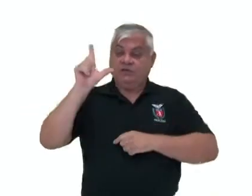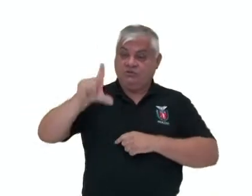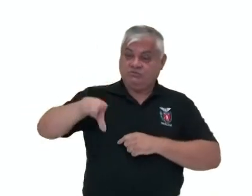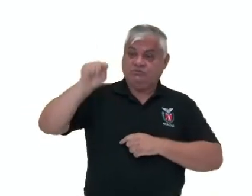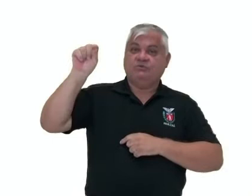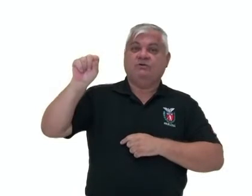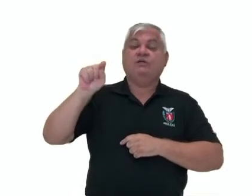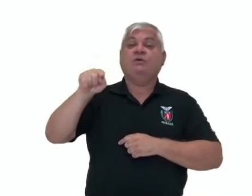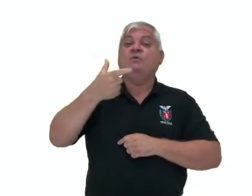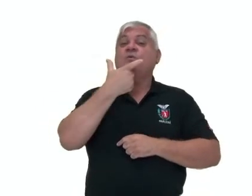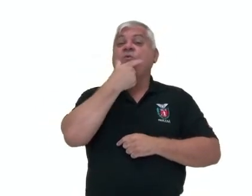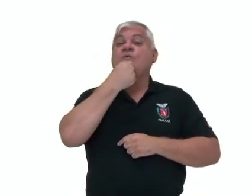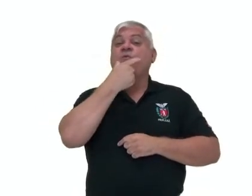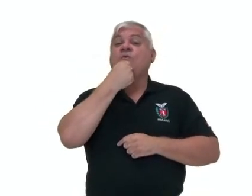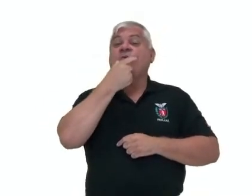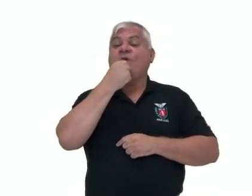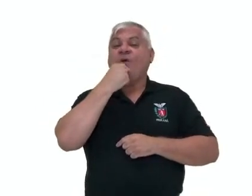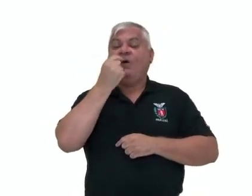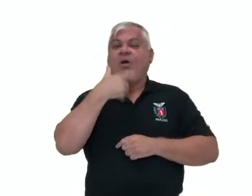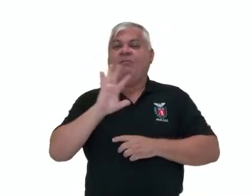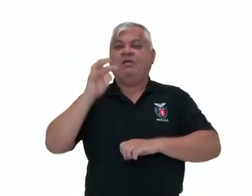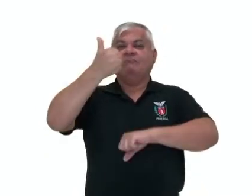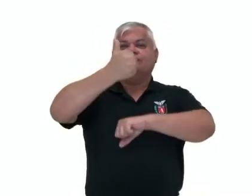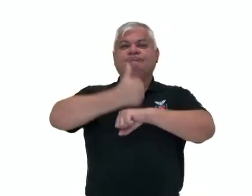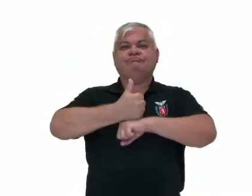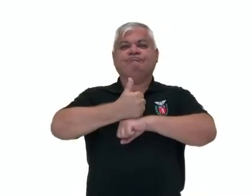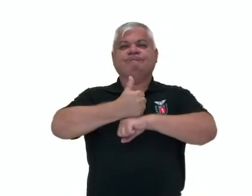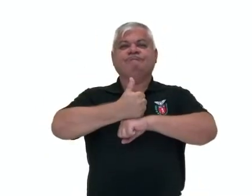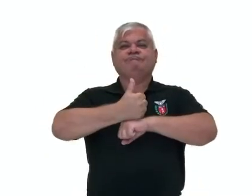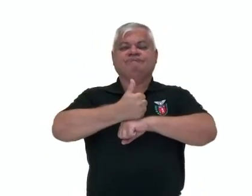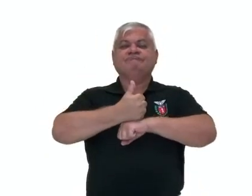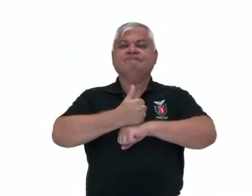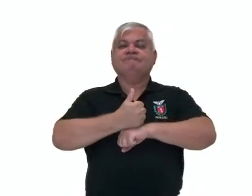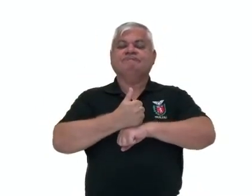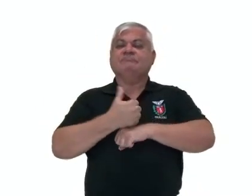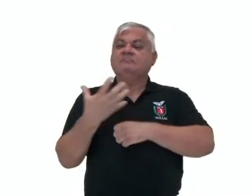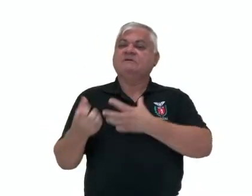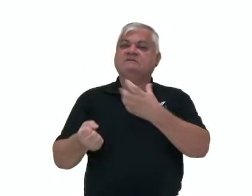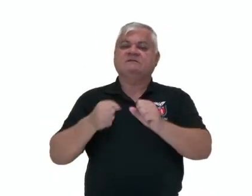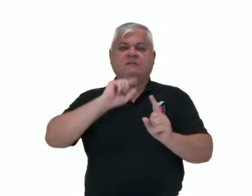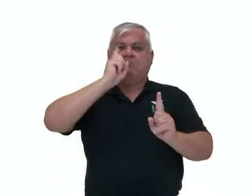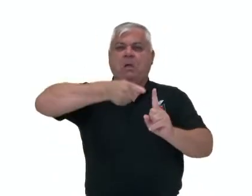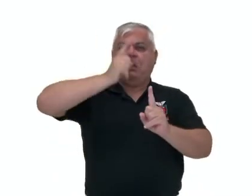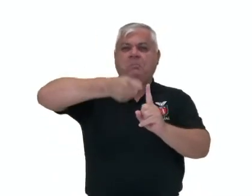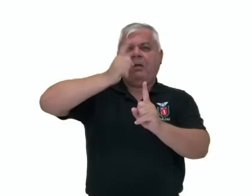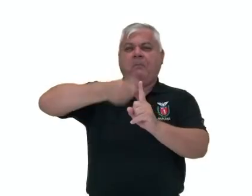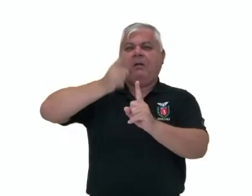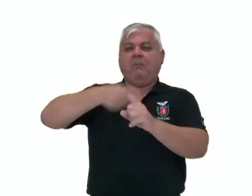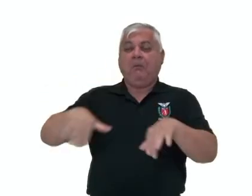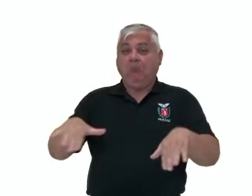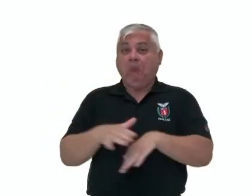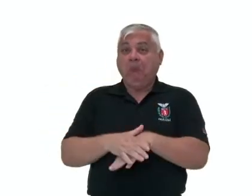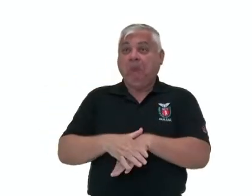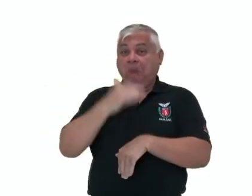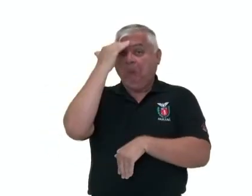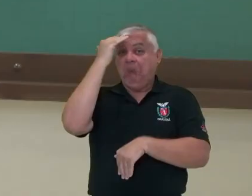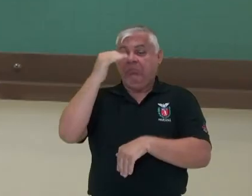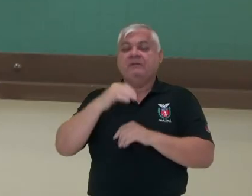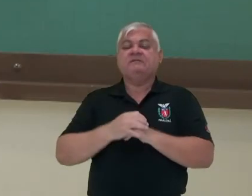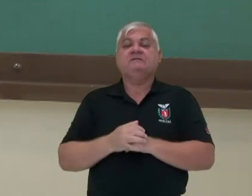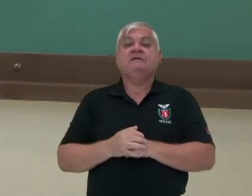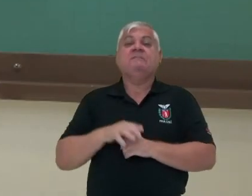designaram como imperador Manco Capac, que era alguém, obviamente, que aceitava a dominação deles, né? Em seguida,